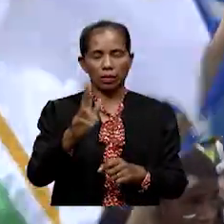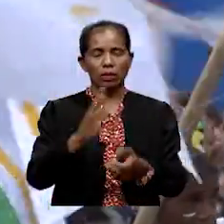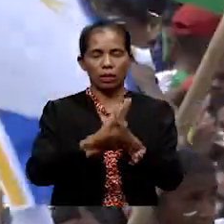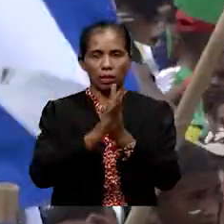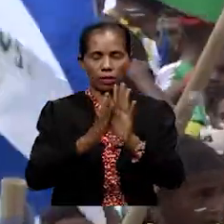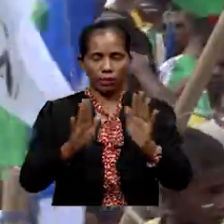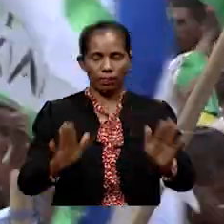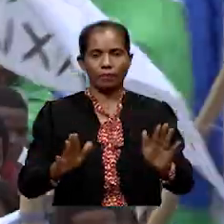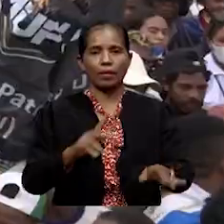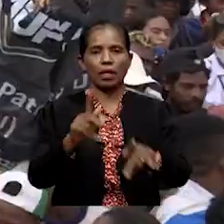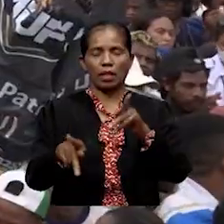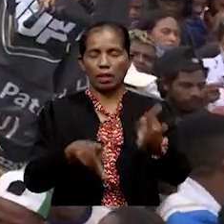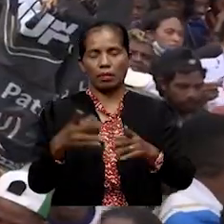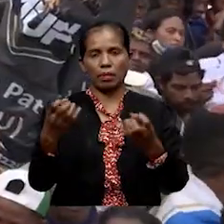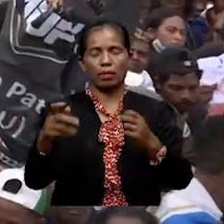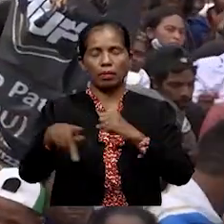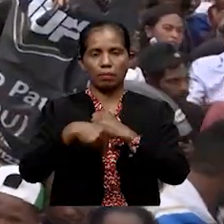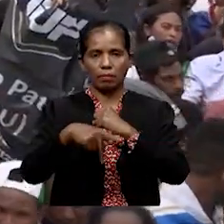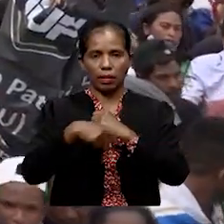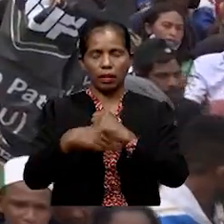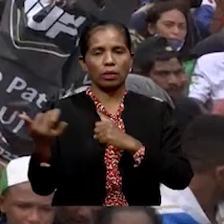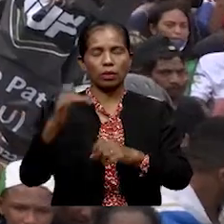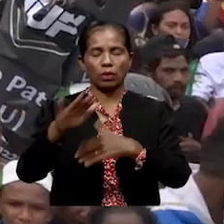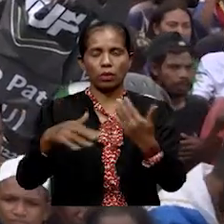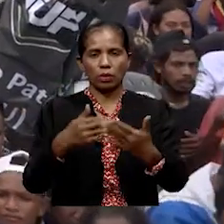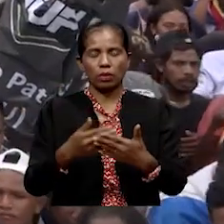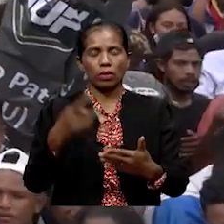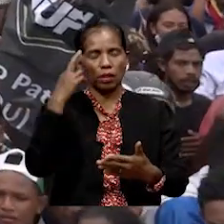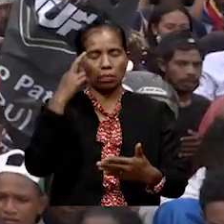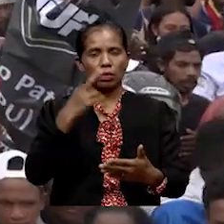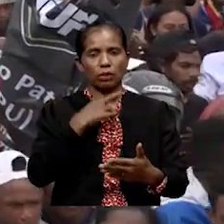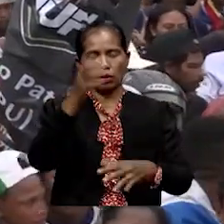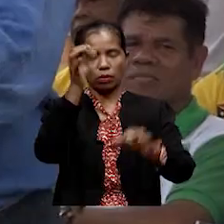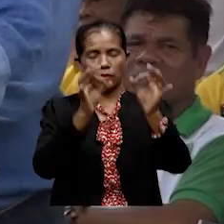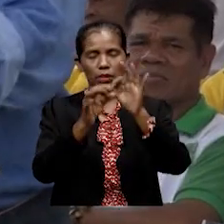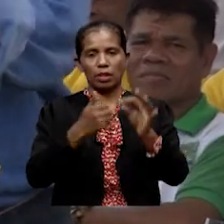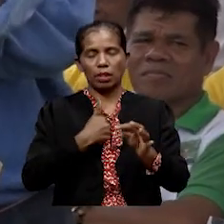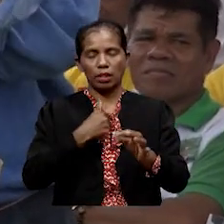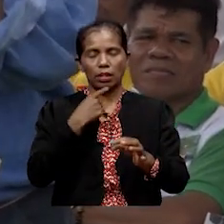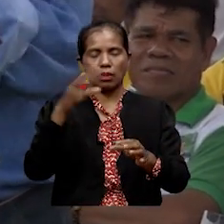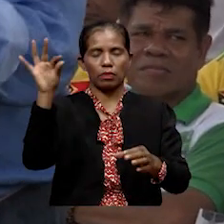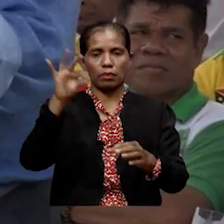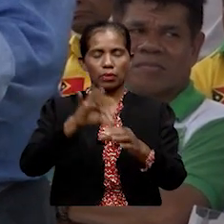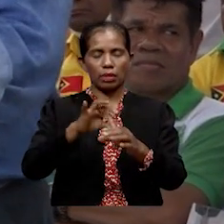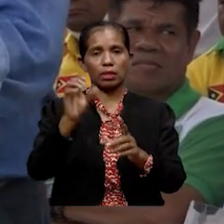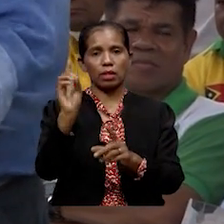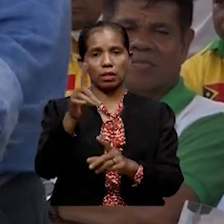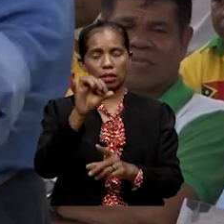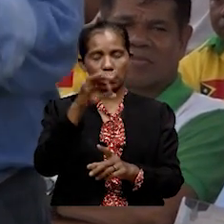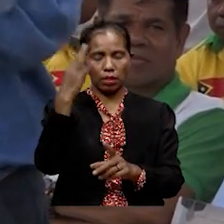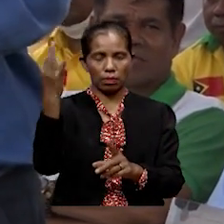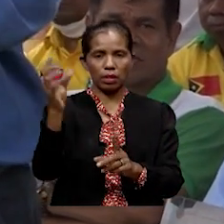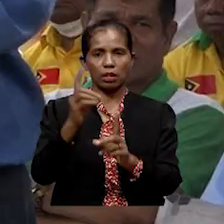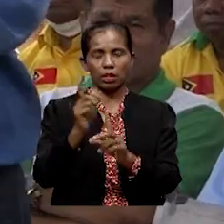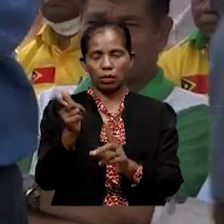ba militante no simpatizante partidu aliadusira José Ramos Horta ho fiaran hateten hafuin vota ia lorong sanur esensia no ia fali lorong